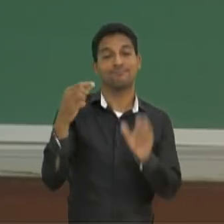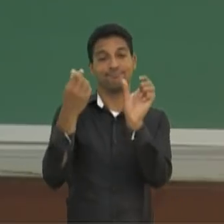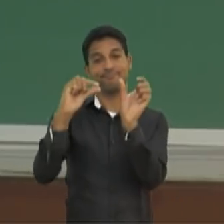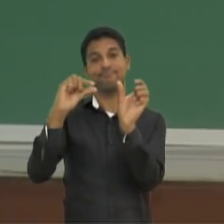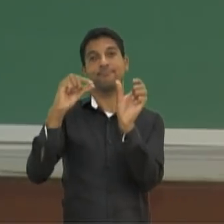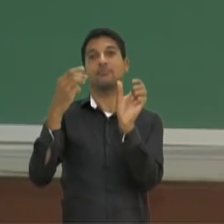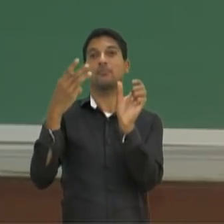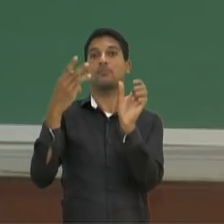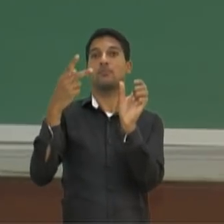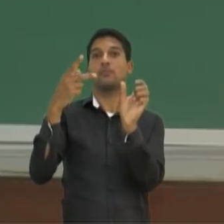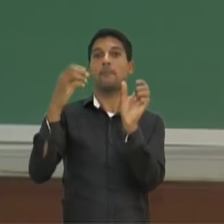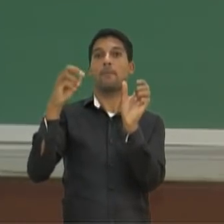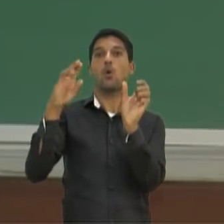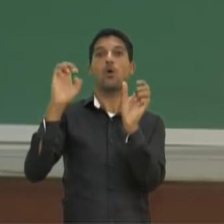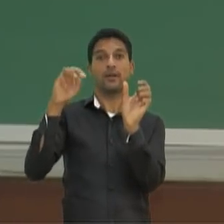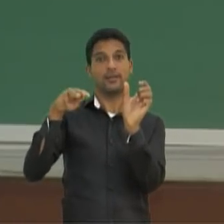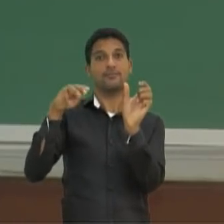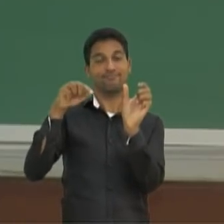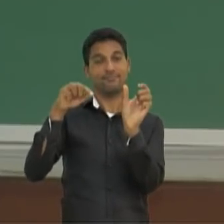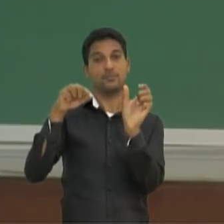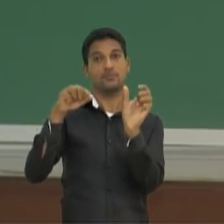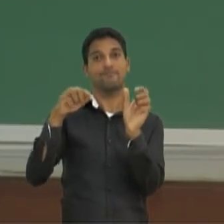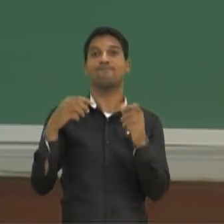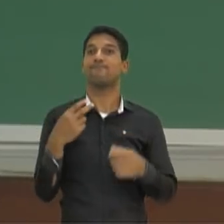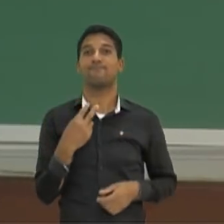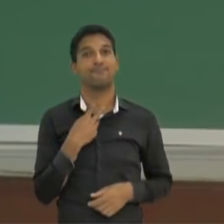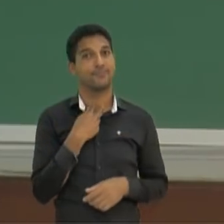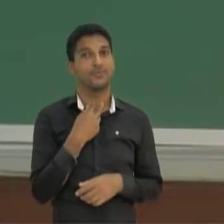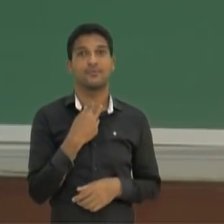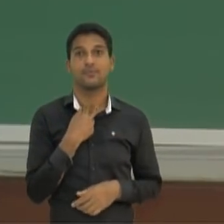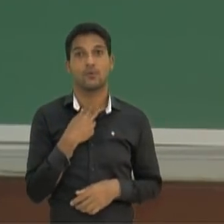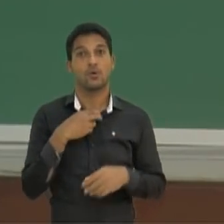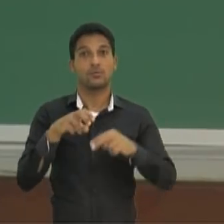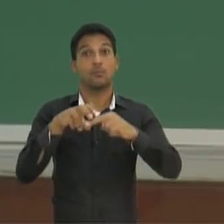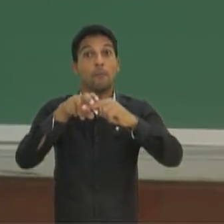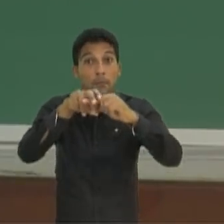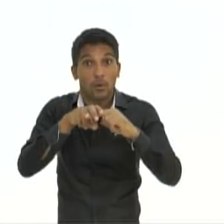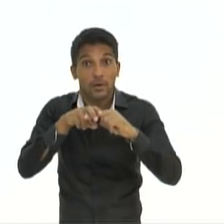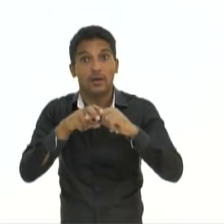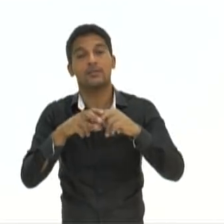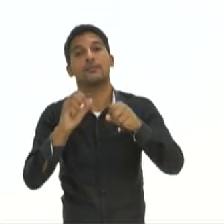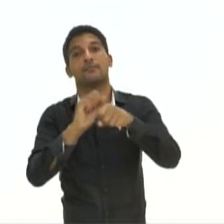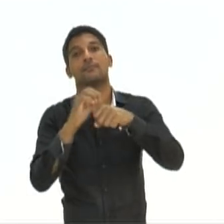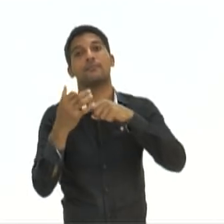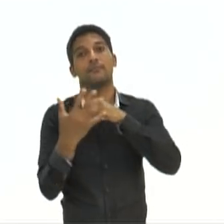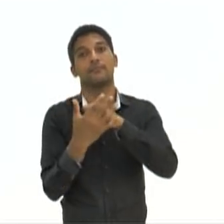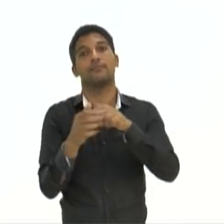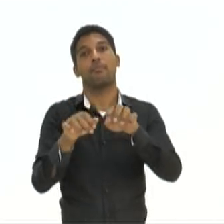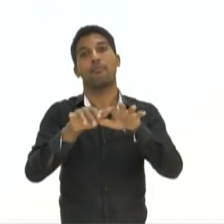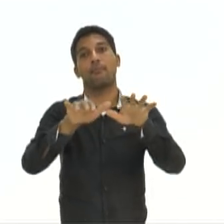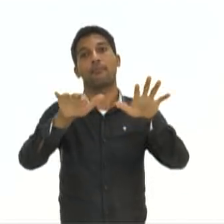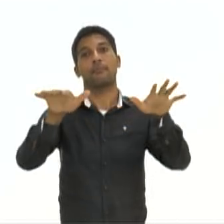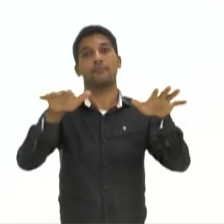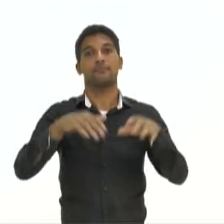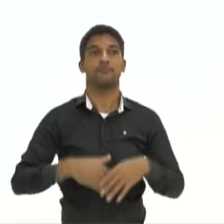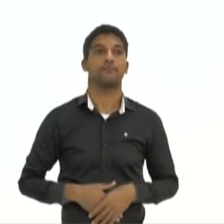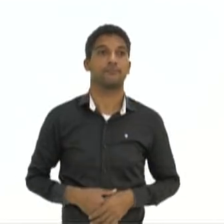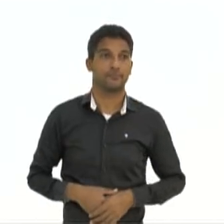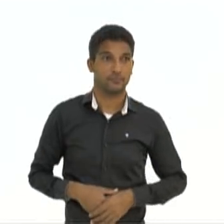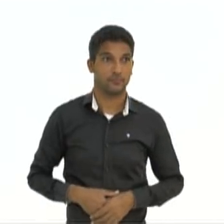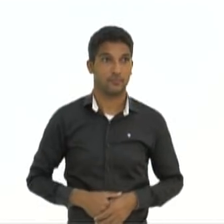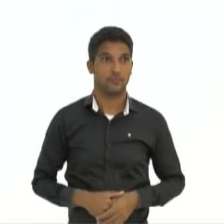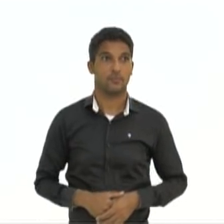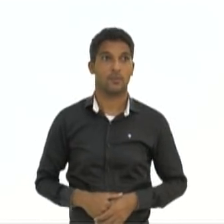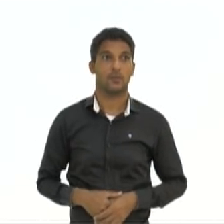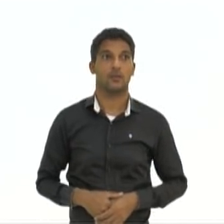então, acertou quem colocou qualquer uma dessas que eu mencionei, ok? Então, vamos retomar aqui agora, vou pedir para vocês acompanharem a leitura